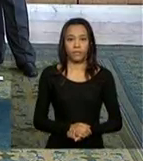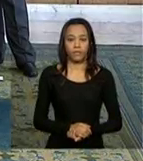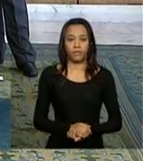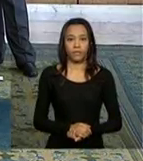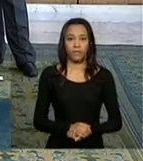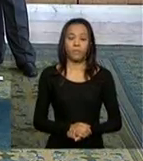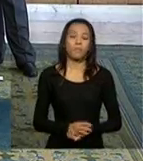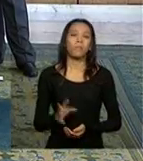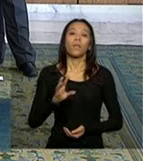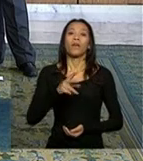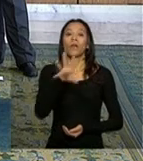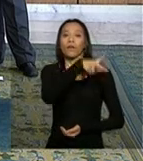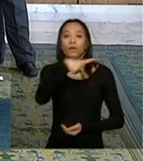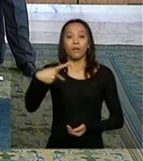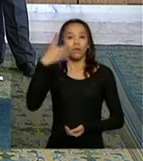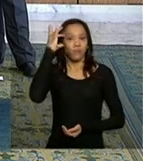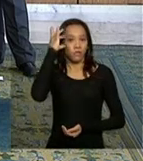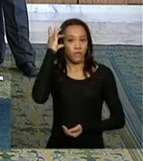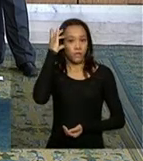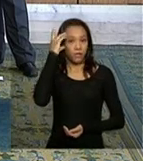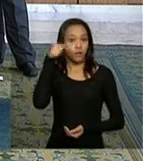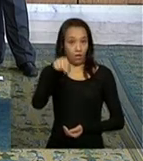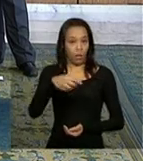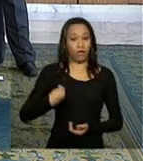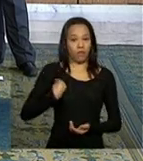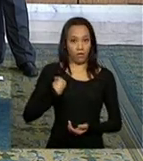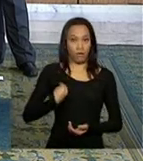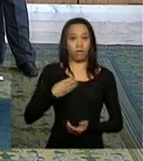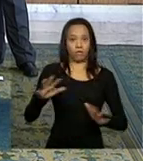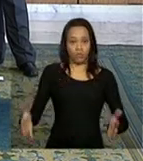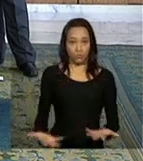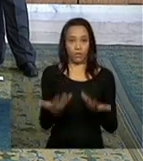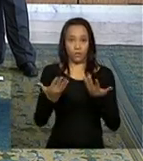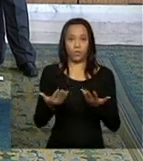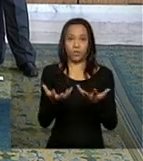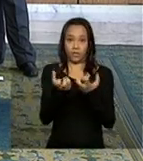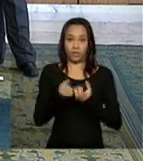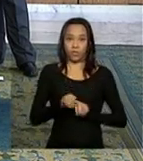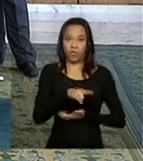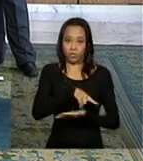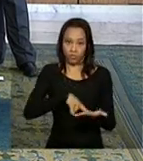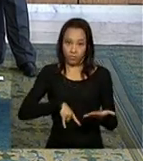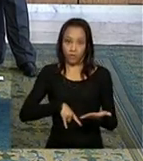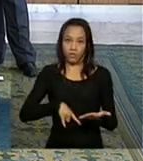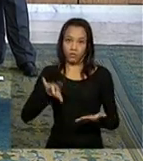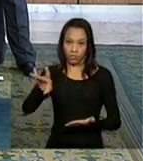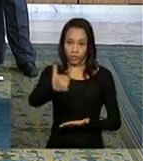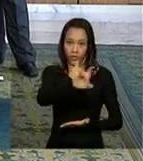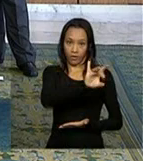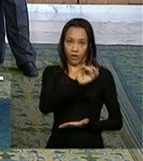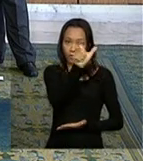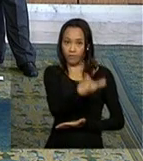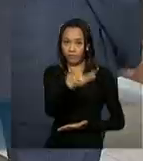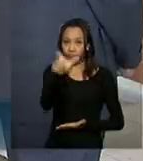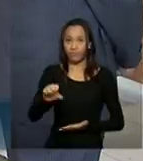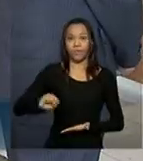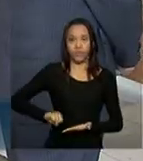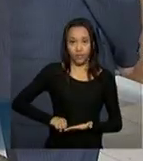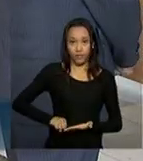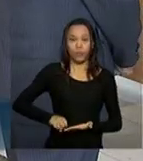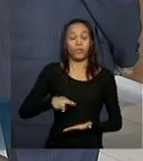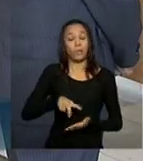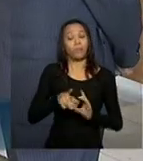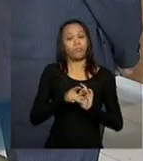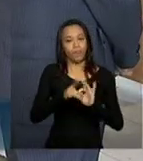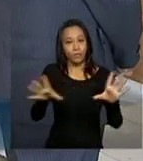A presidenta Dilma Rousseff, nesta cerimônia de entrega de cartas credenciais, reconhece oficialmente